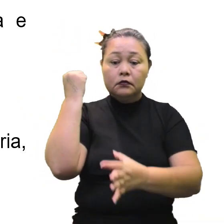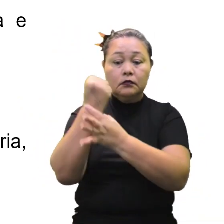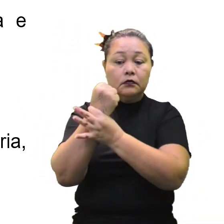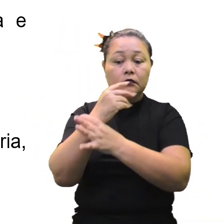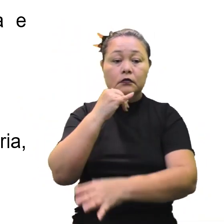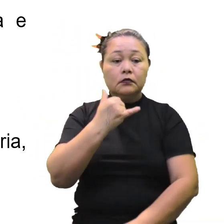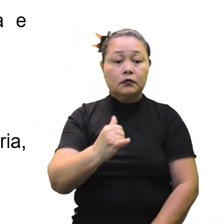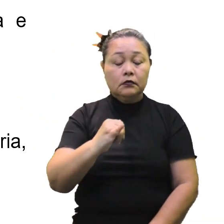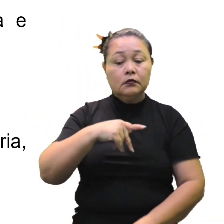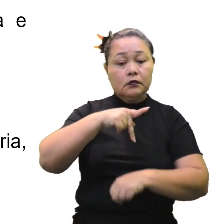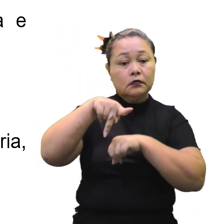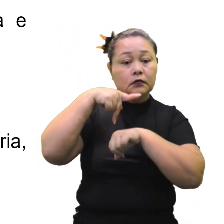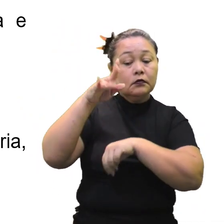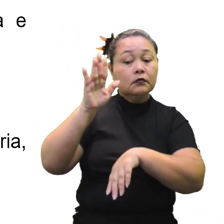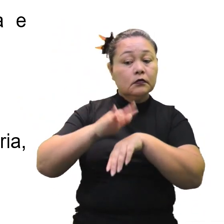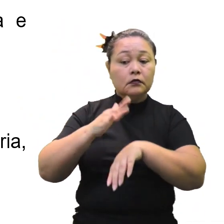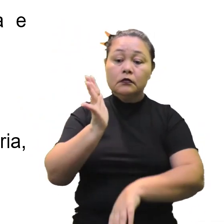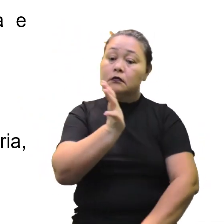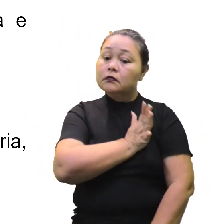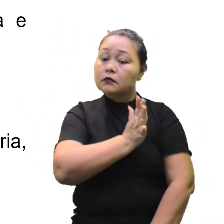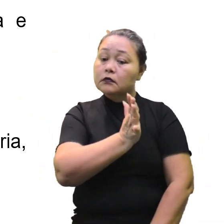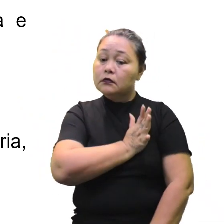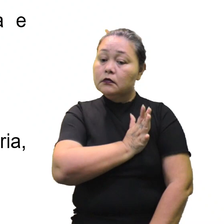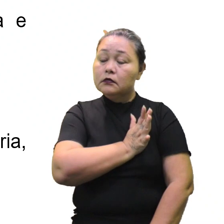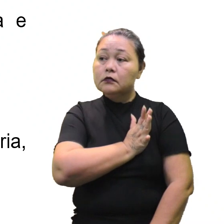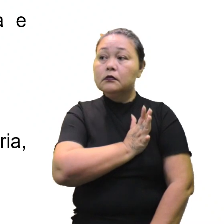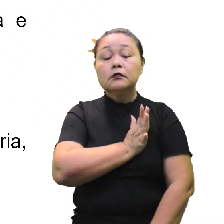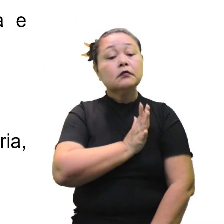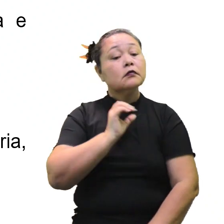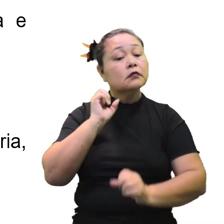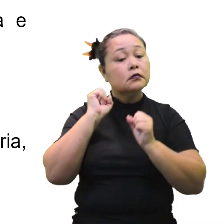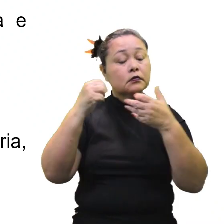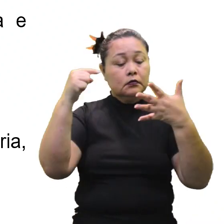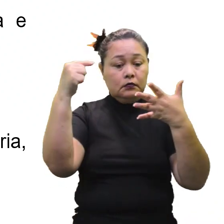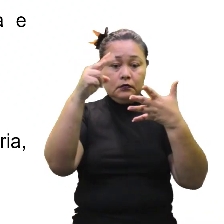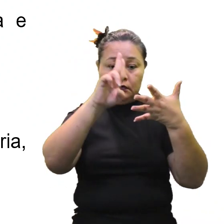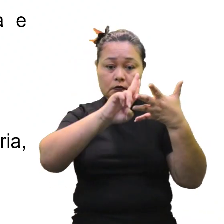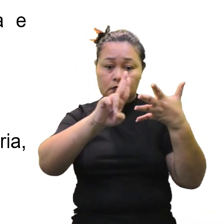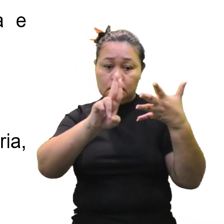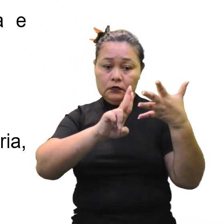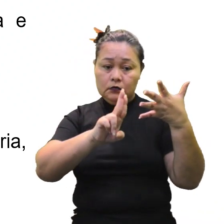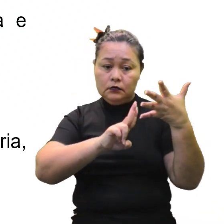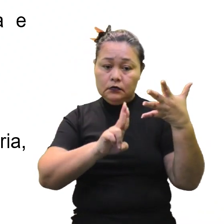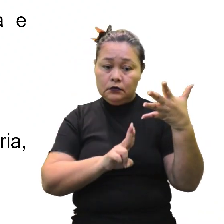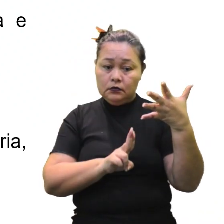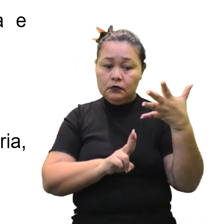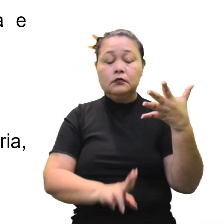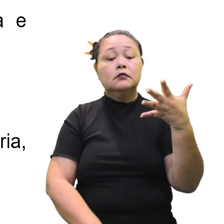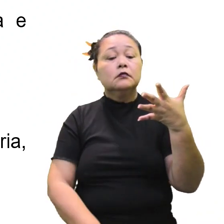a segurança energética dos países mais ricos. Podemos classificá-la,